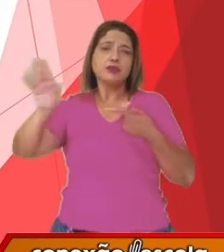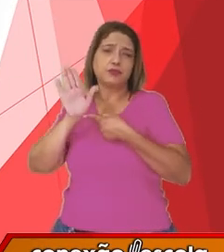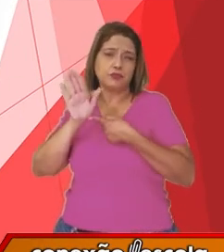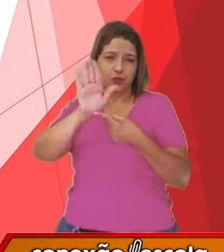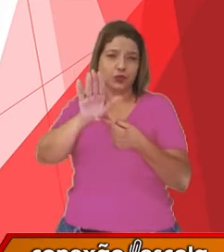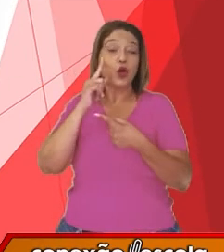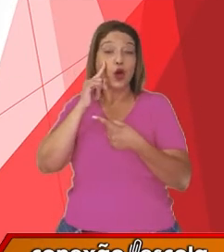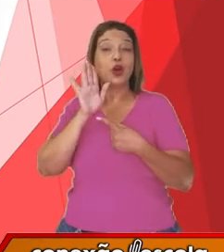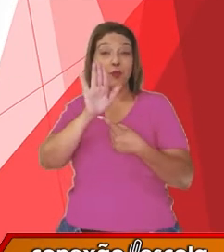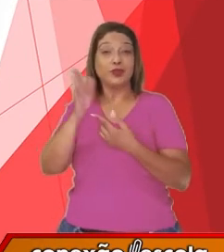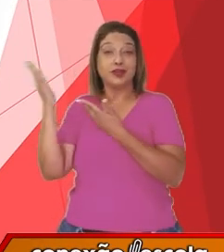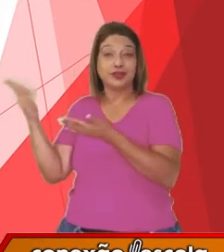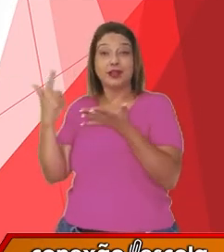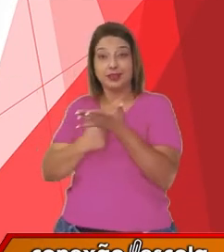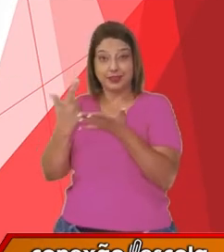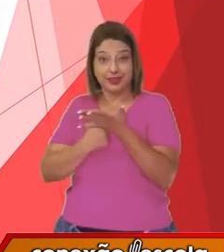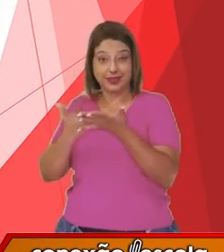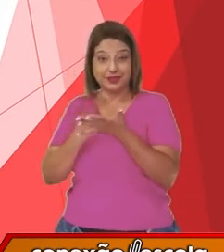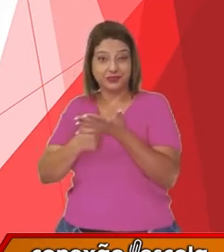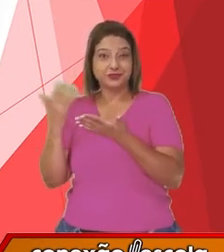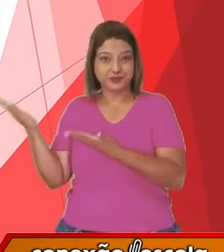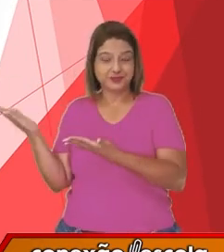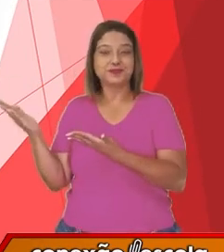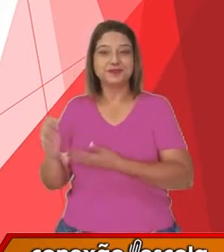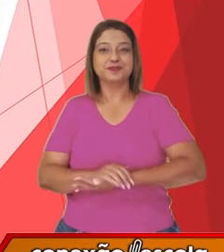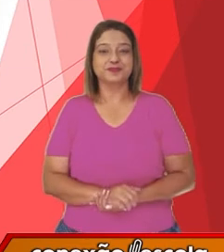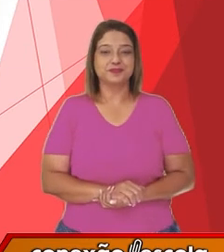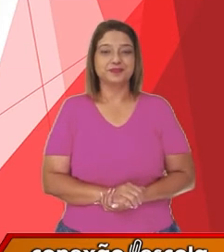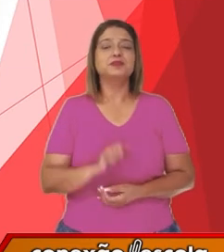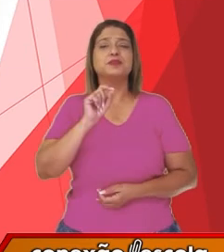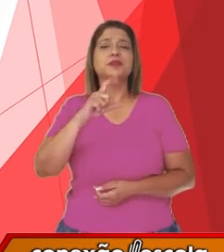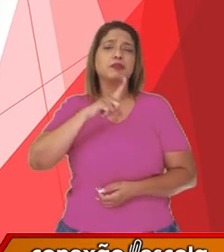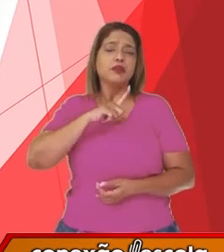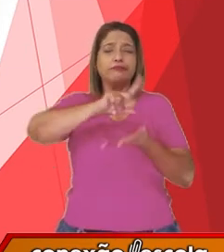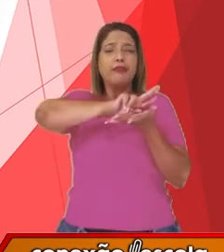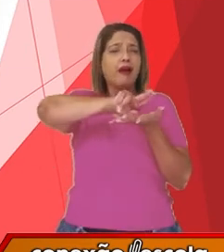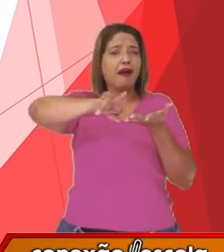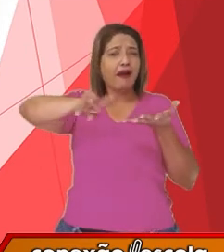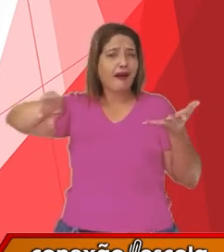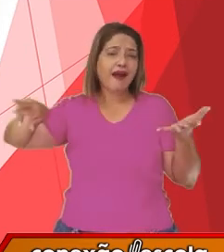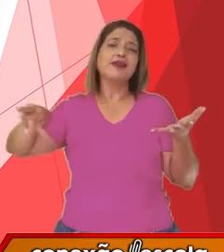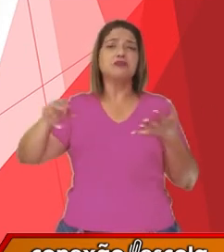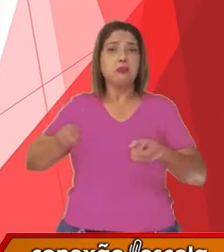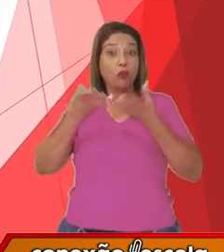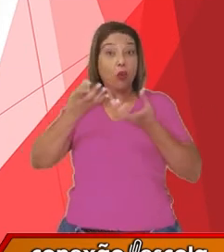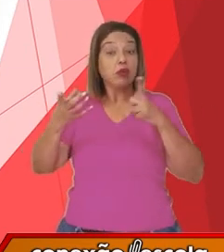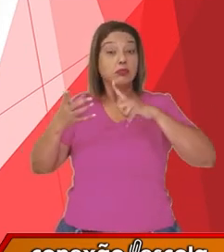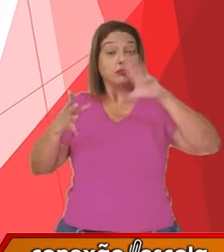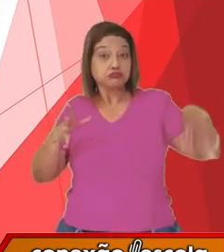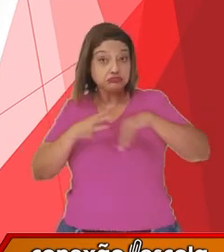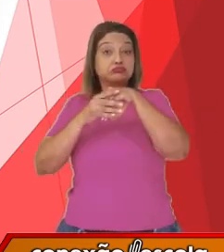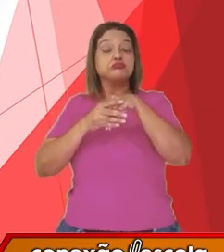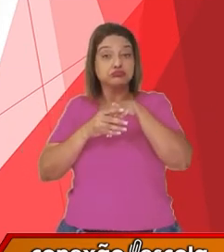um livro, Travessia de Gente Grande, que fala sobre diversos poemas. E tem poemas também